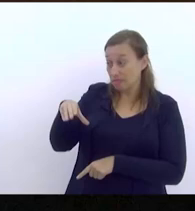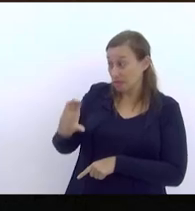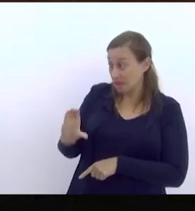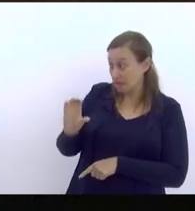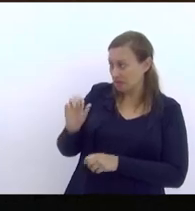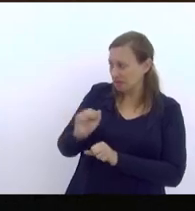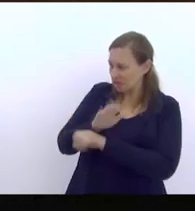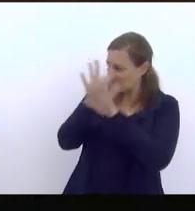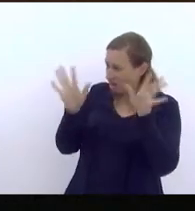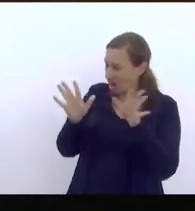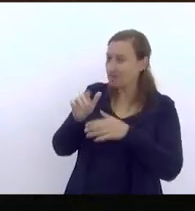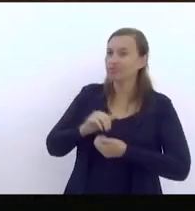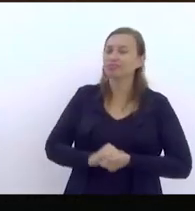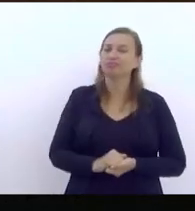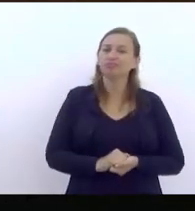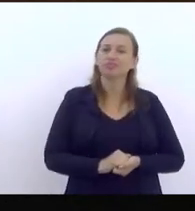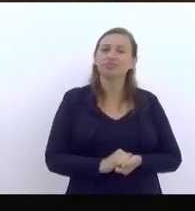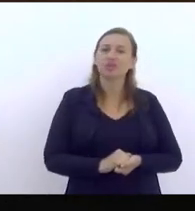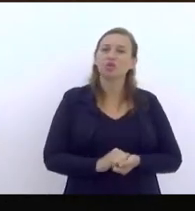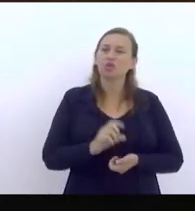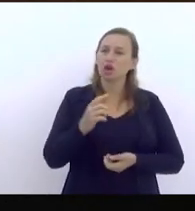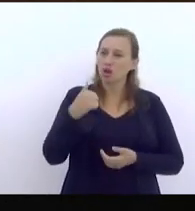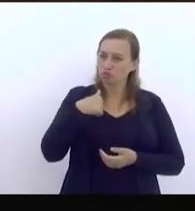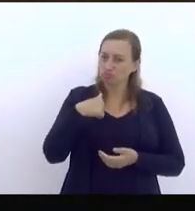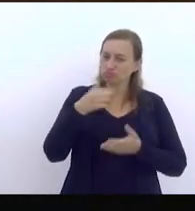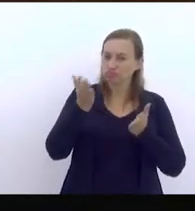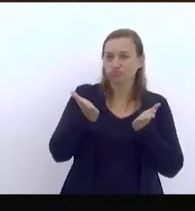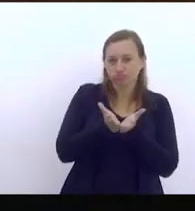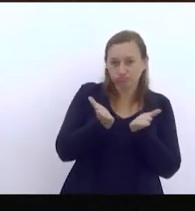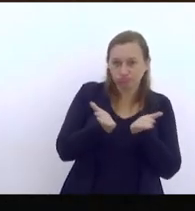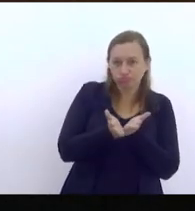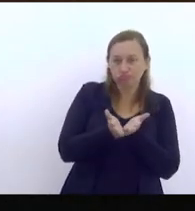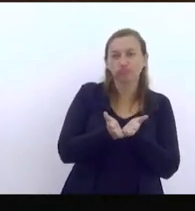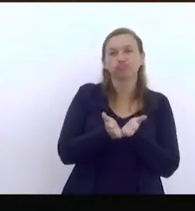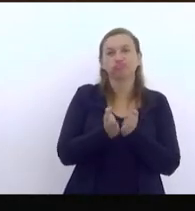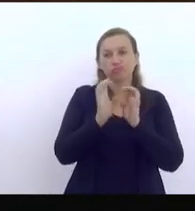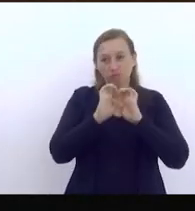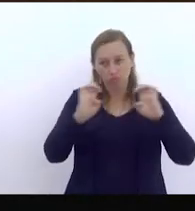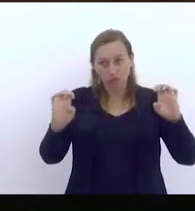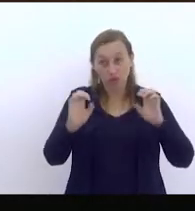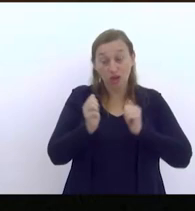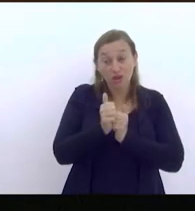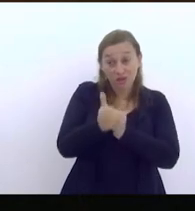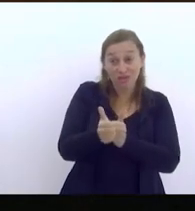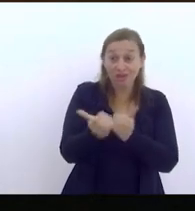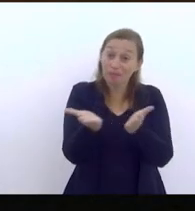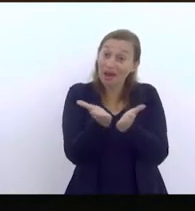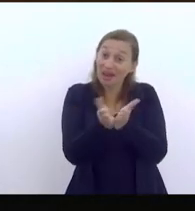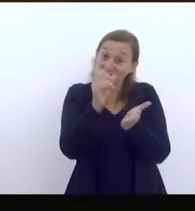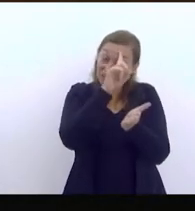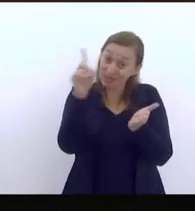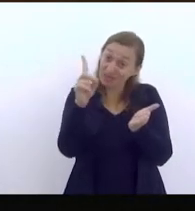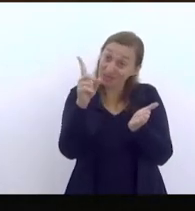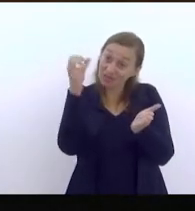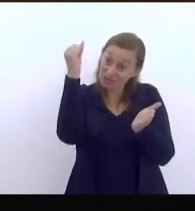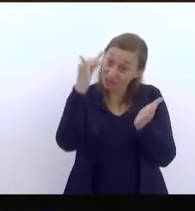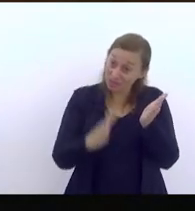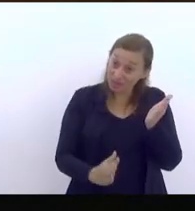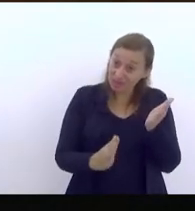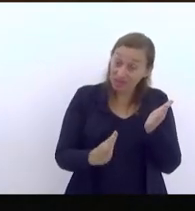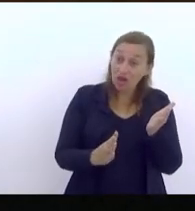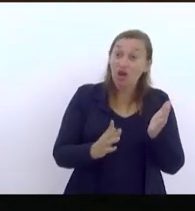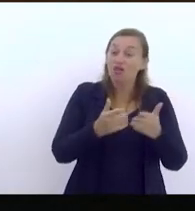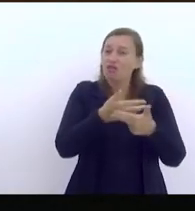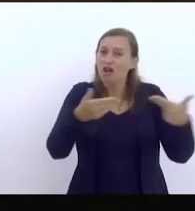deixar isso bem claro. Eu sou cristão, sou evangélico, e eu sigo aquilo que a Bíblia diz. Muitos